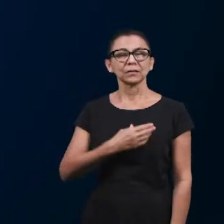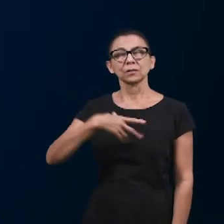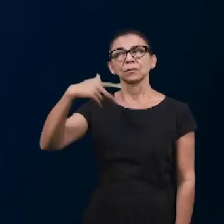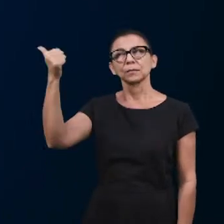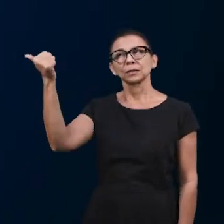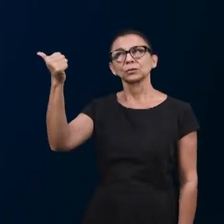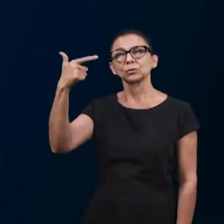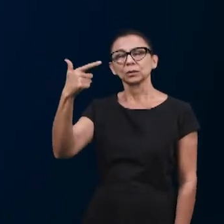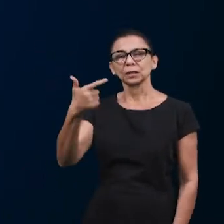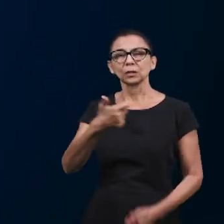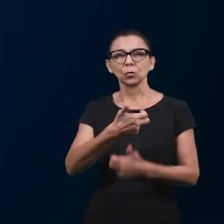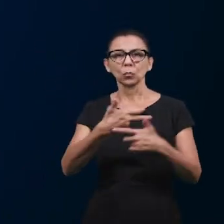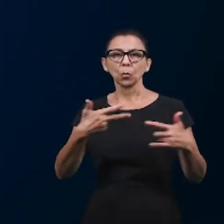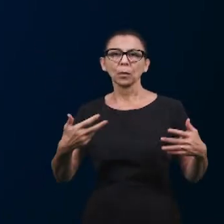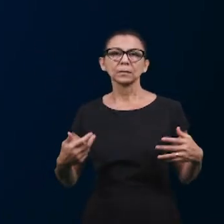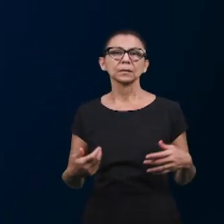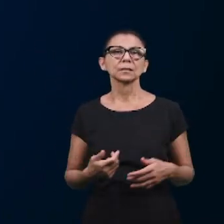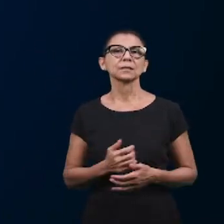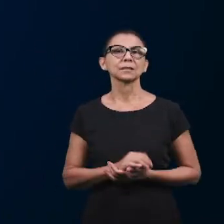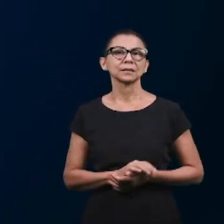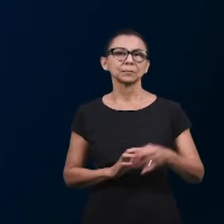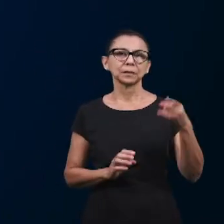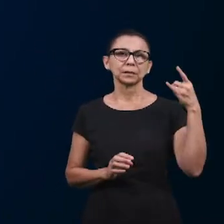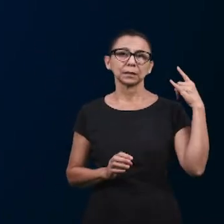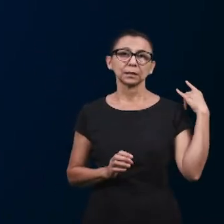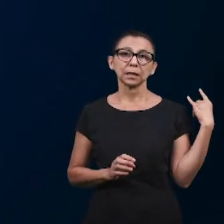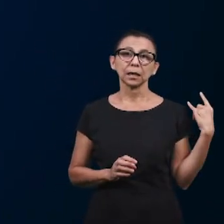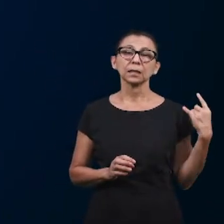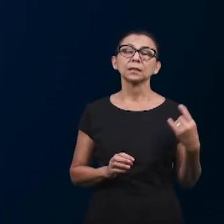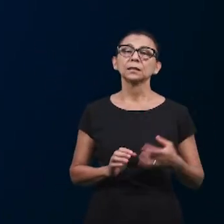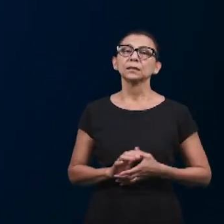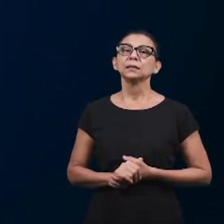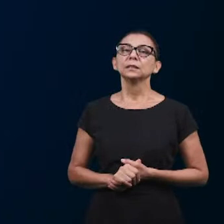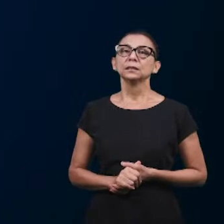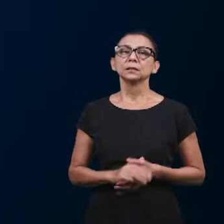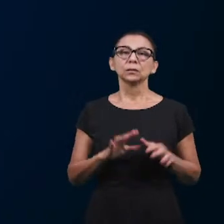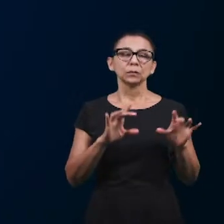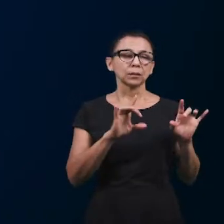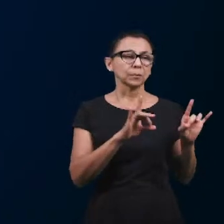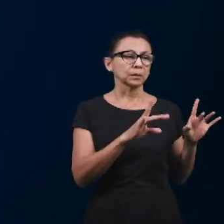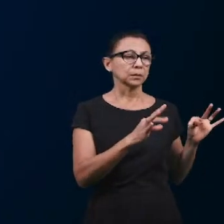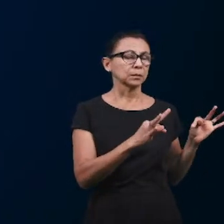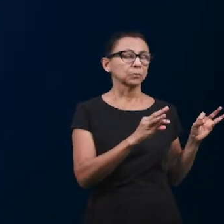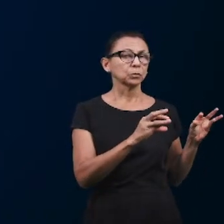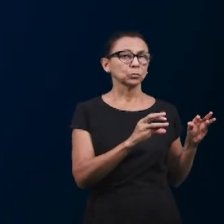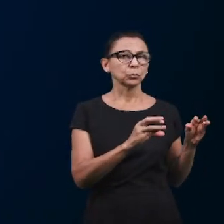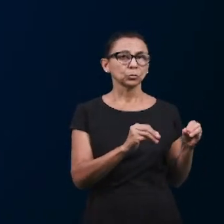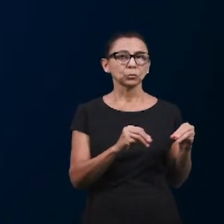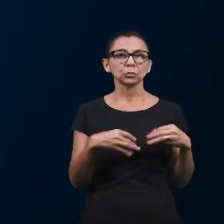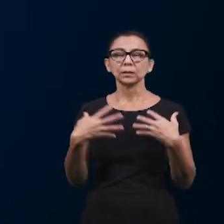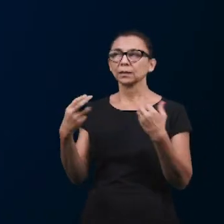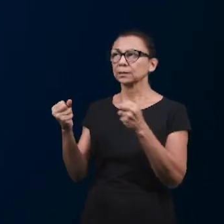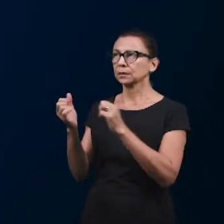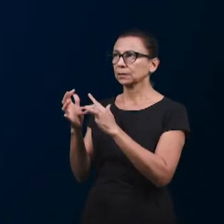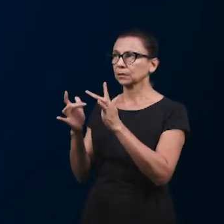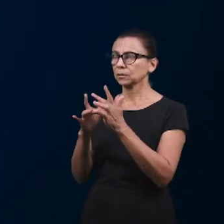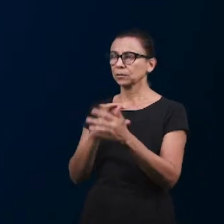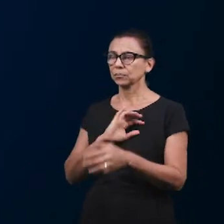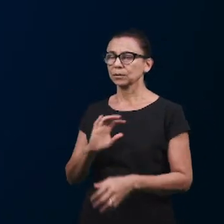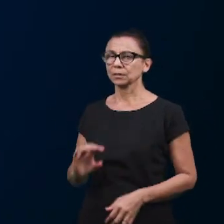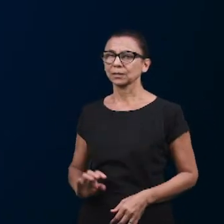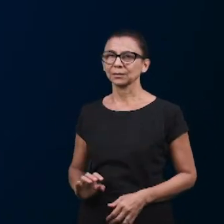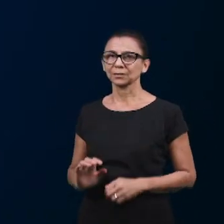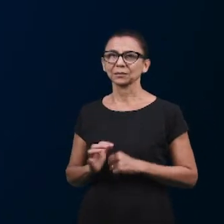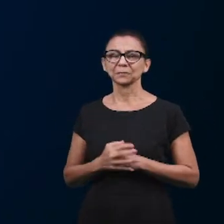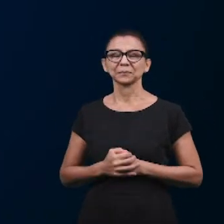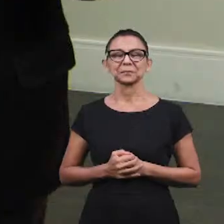tudo que temos, e por ela abrimos mão, porque é o bom negócio que Cristo nos deu condição de aceitar e de receber. A